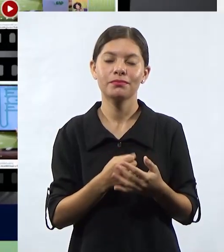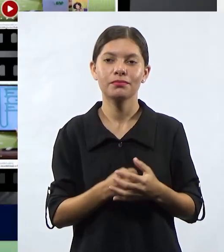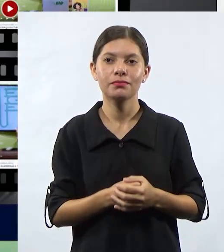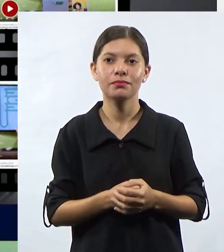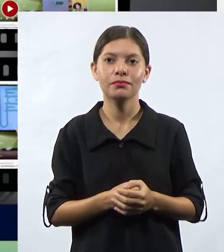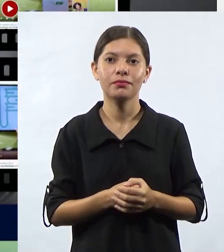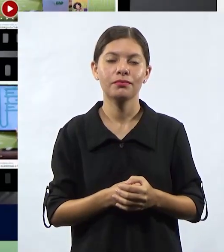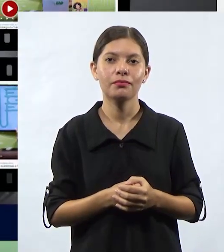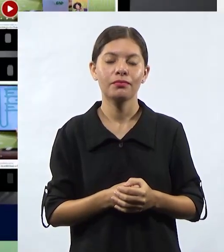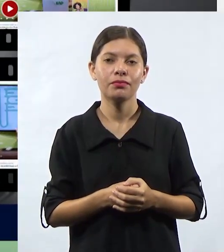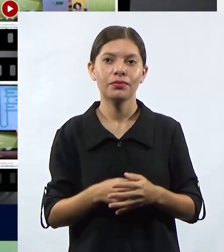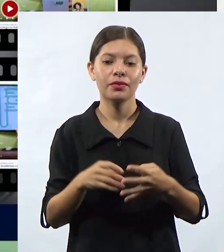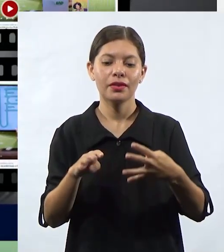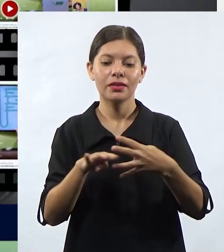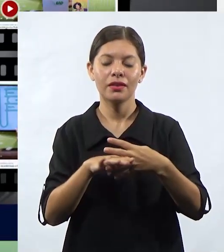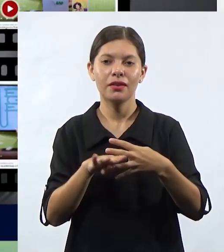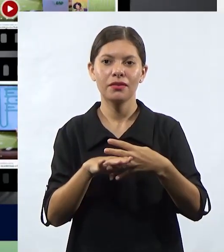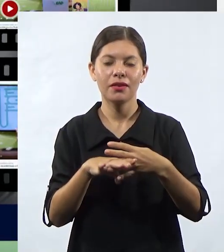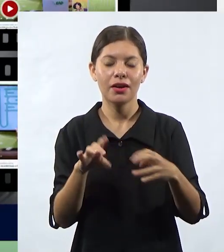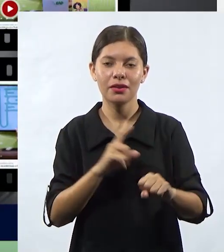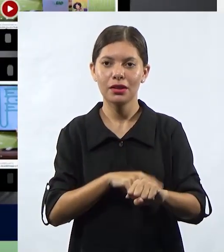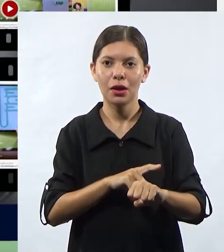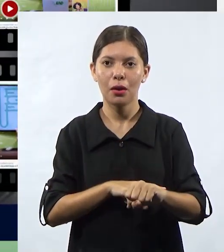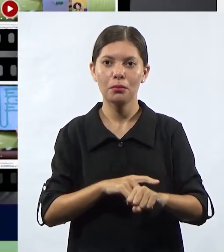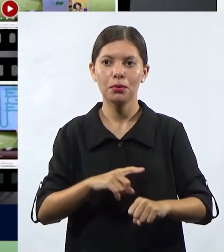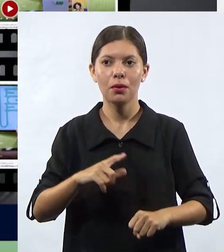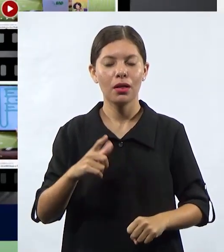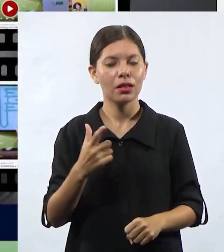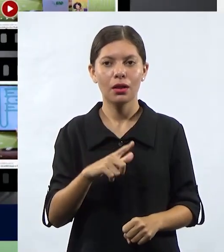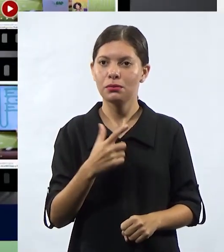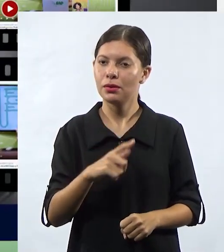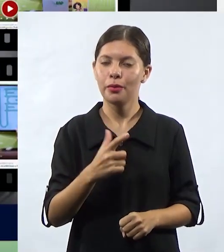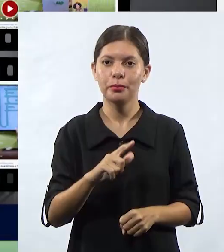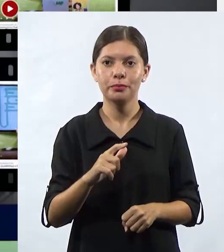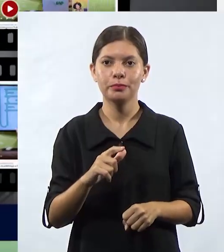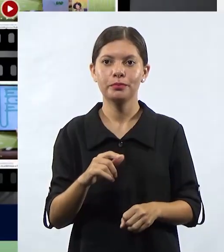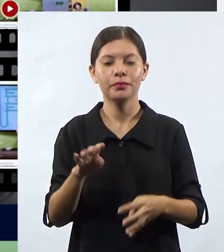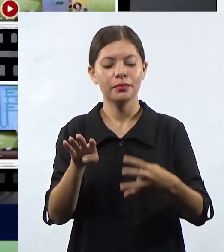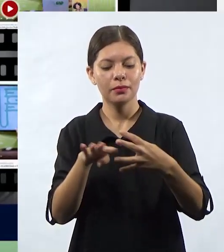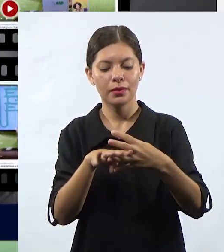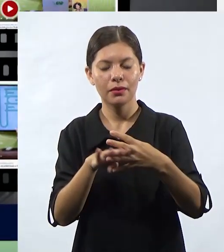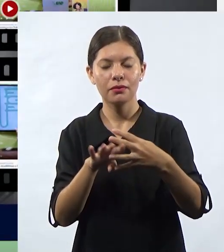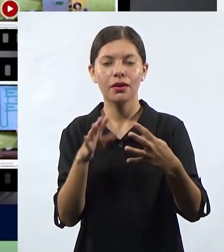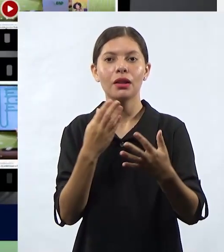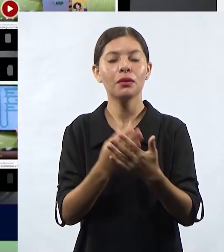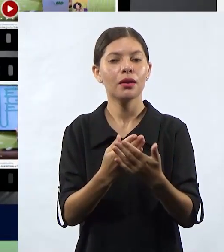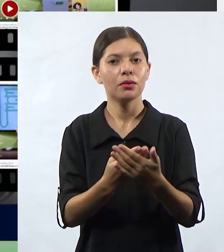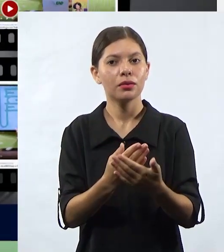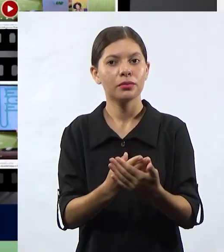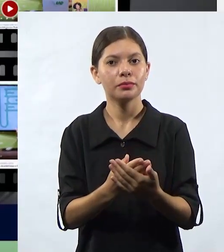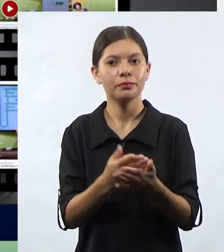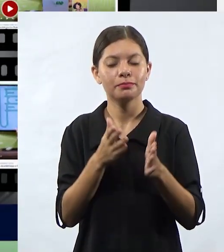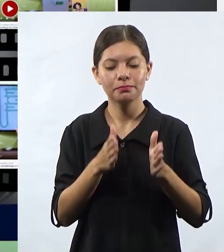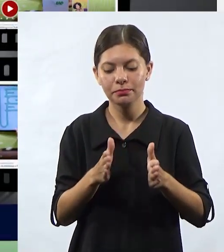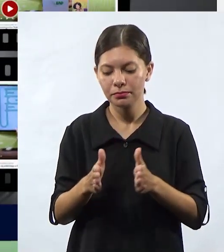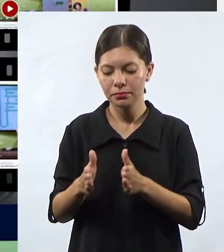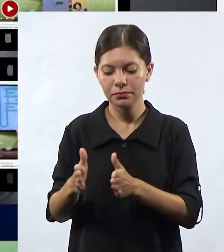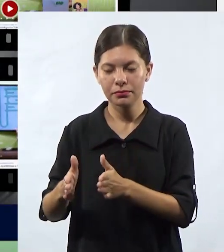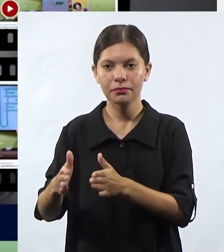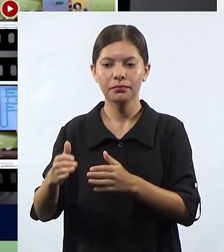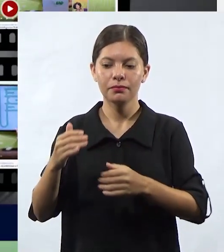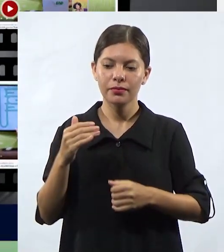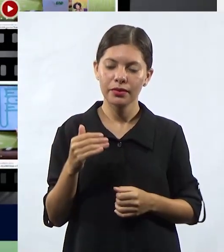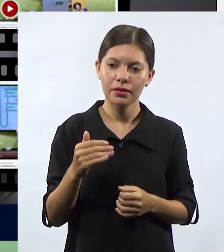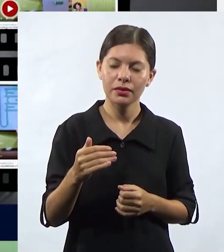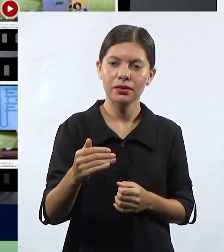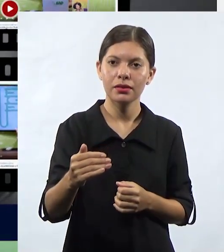aulas. Aqui eu não tenho um intervalo de tempo, mas os intervalos são de aulas. E aí eu tenho a sequência, então ó,